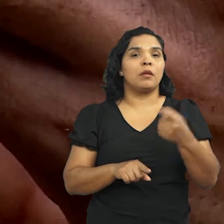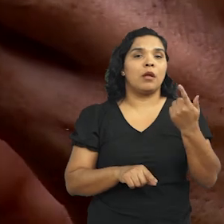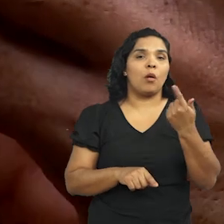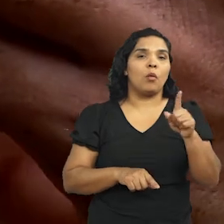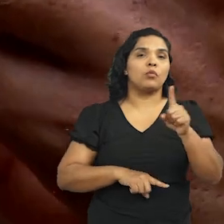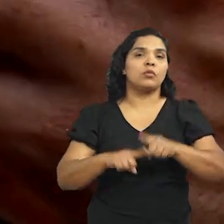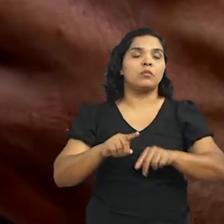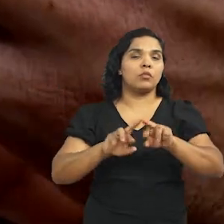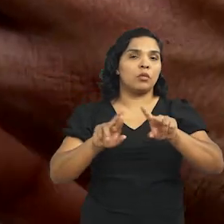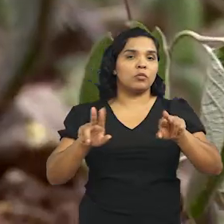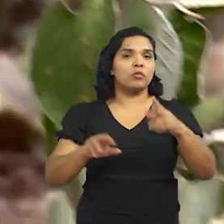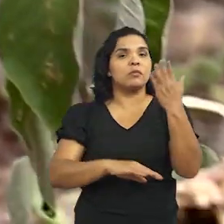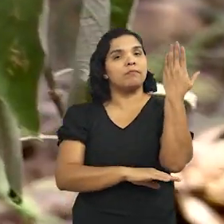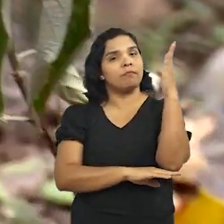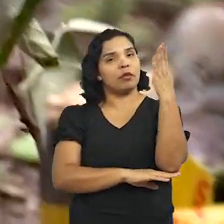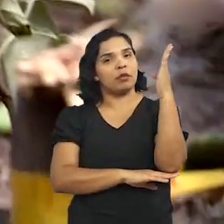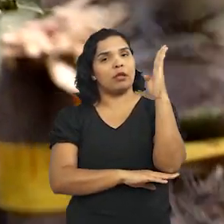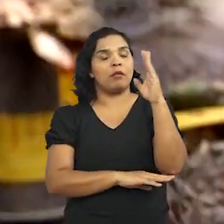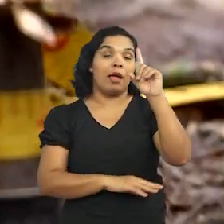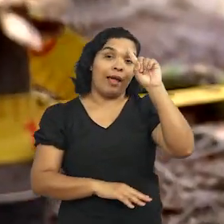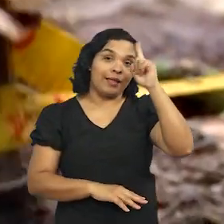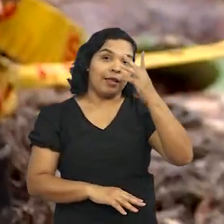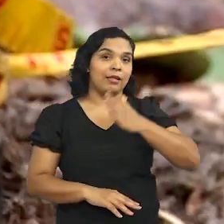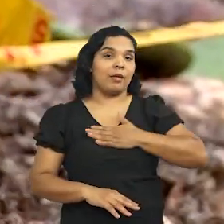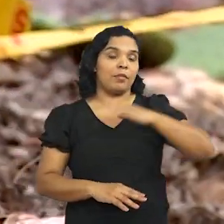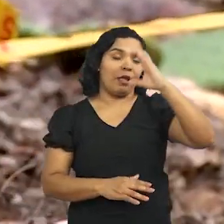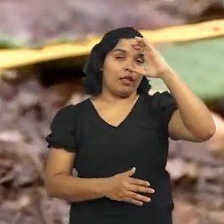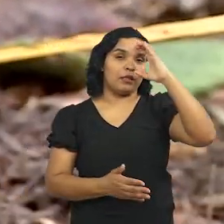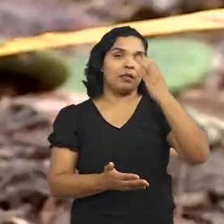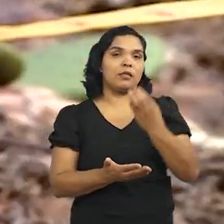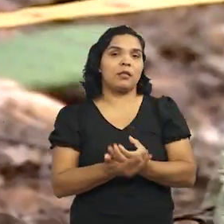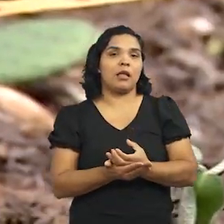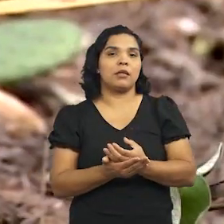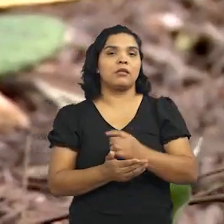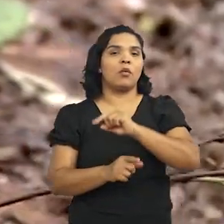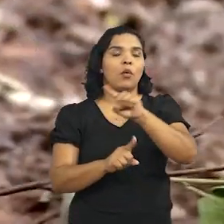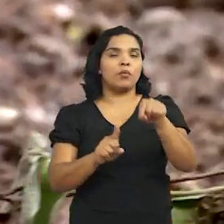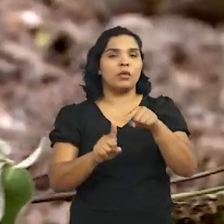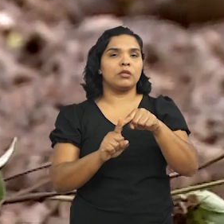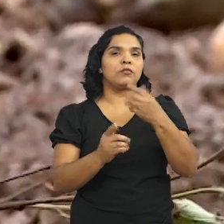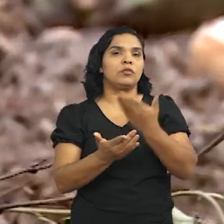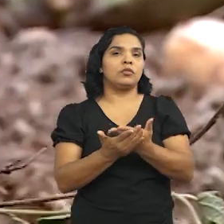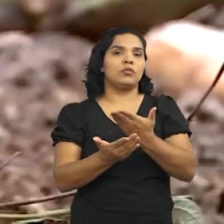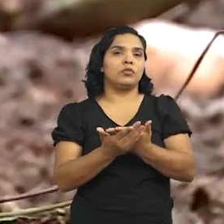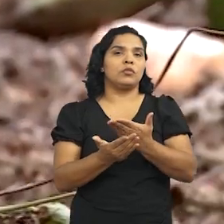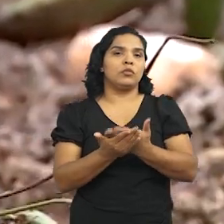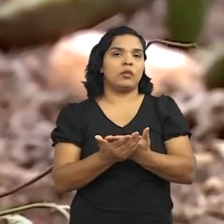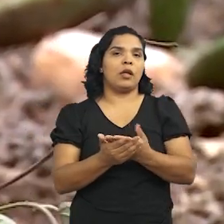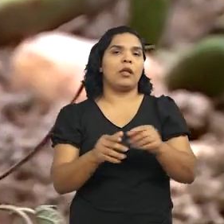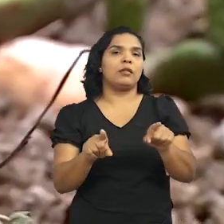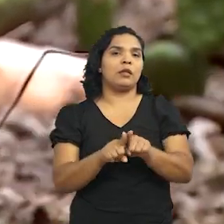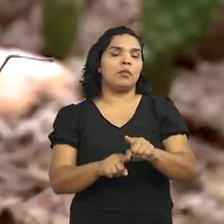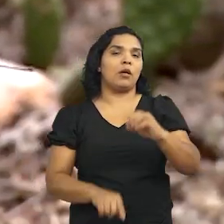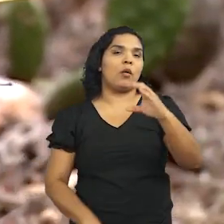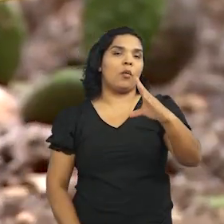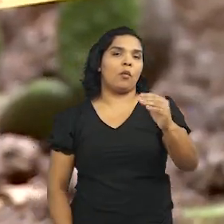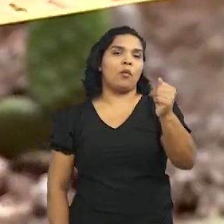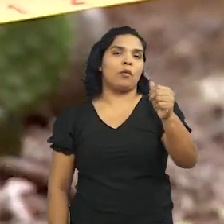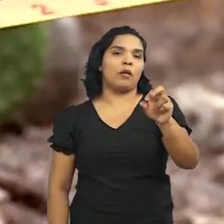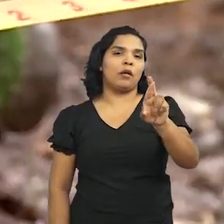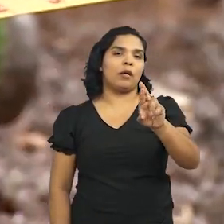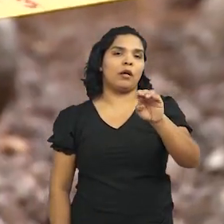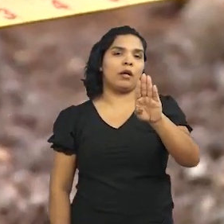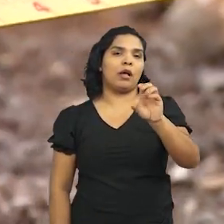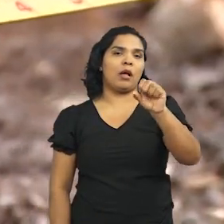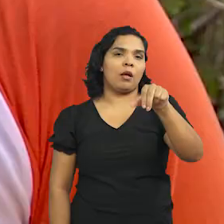tamanho, quanto também para outros produtos também madeireiros, subprodutos. A ideia da minha tese, ela tem o objetivo de estudar o ciclo do